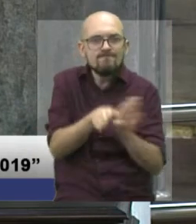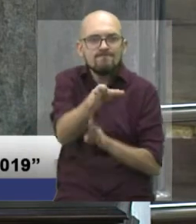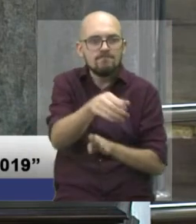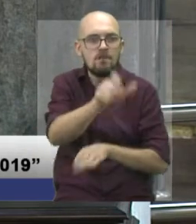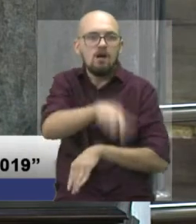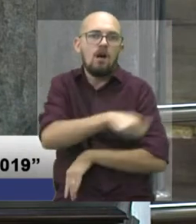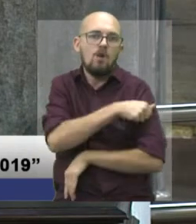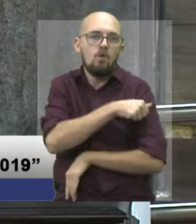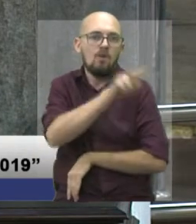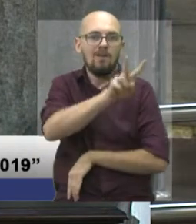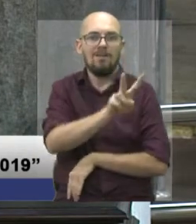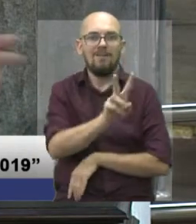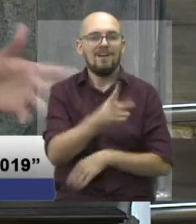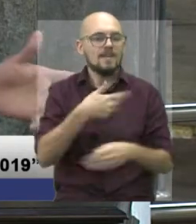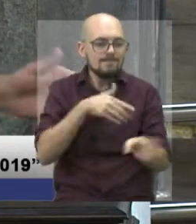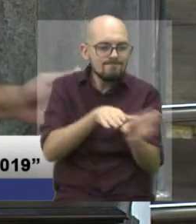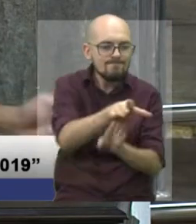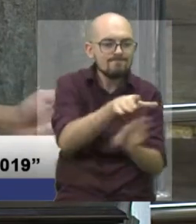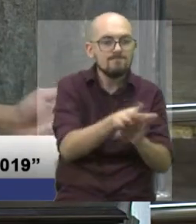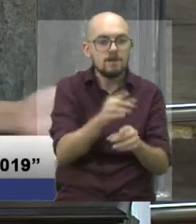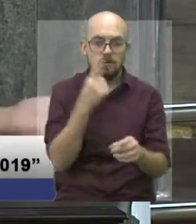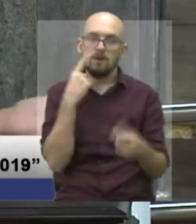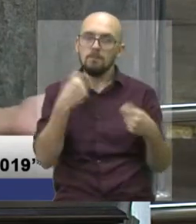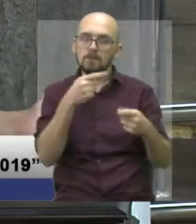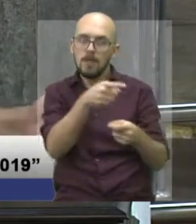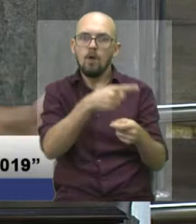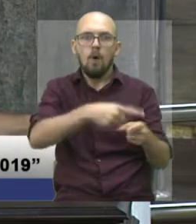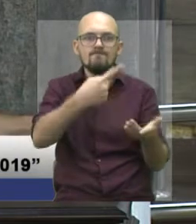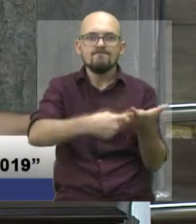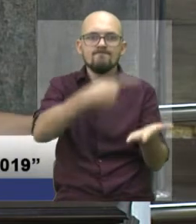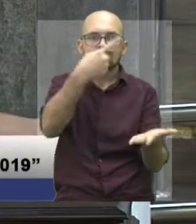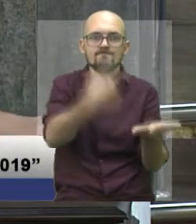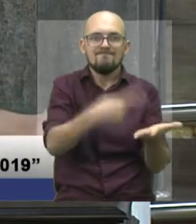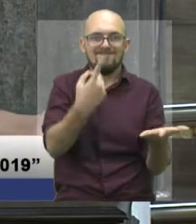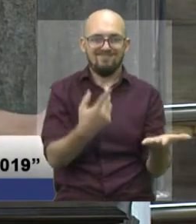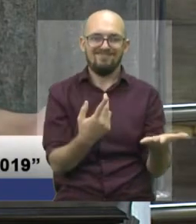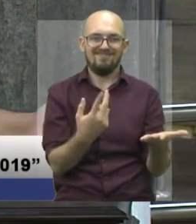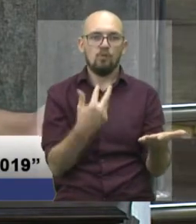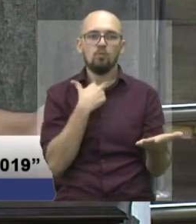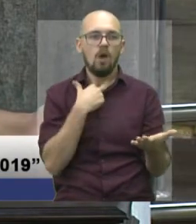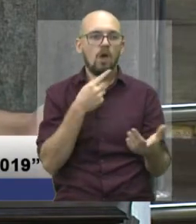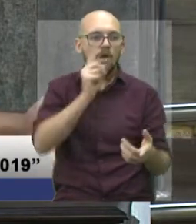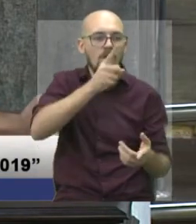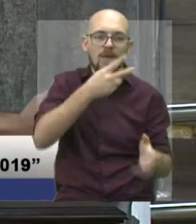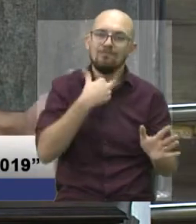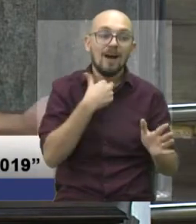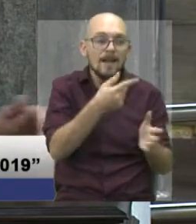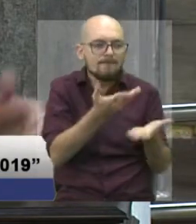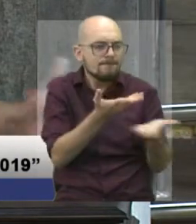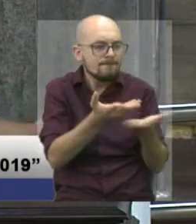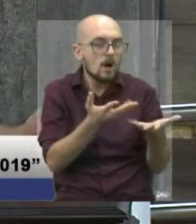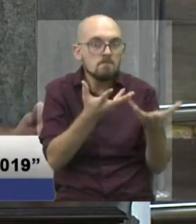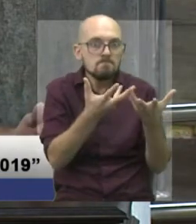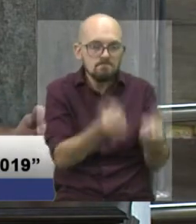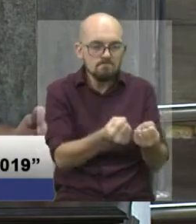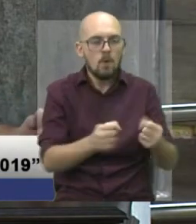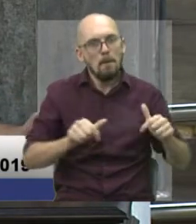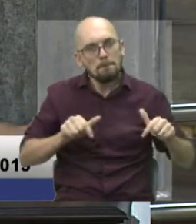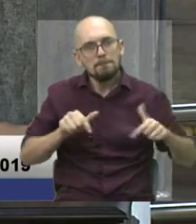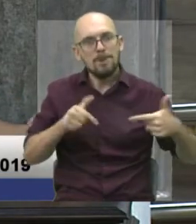aluno, você precisa primeiro vender a ideia para que ele possa comprar. E a gente sabe que a política